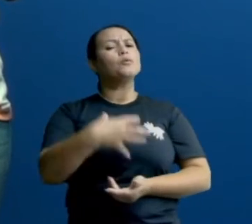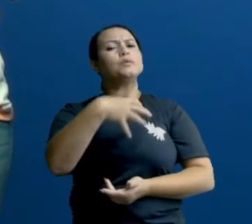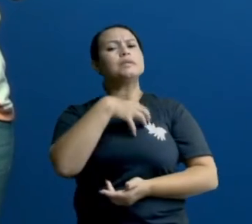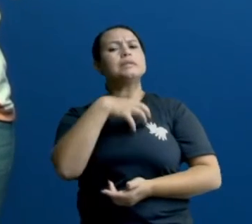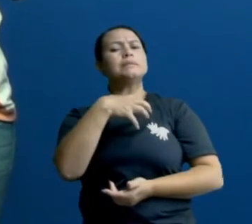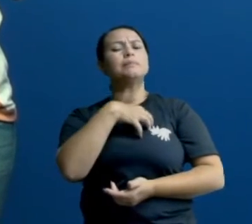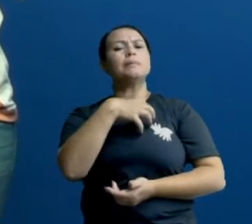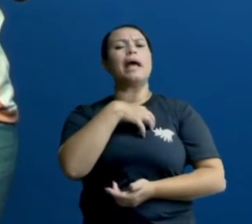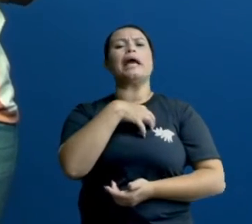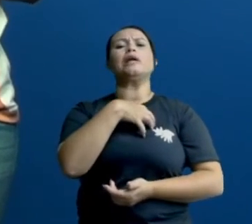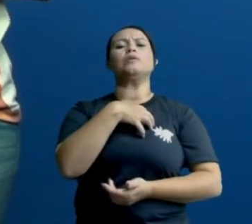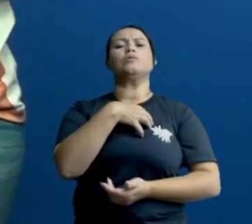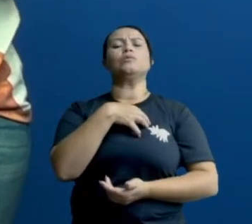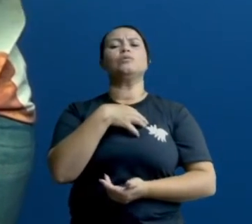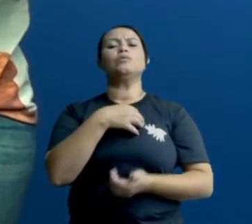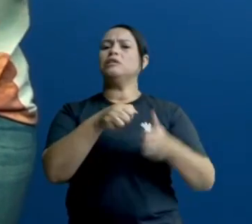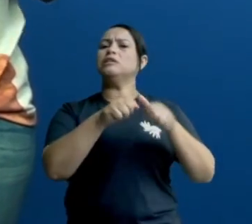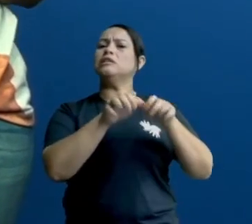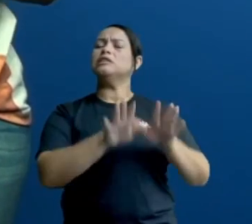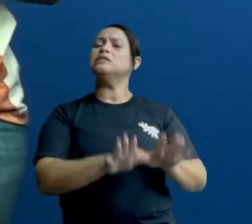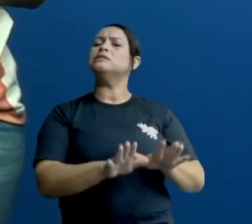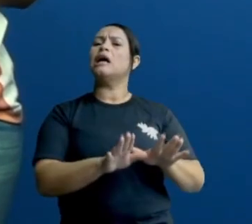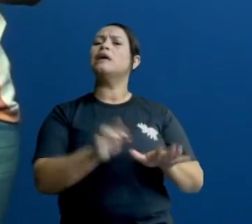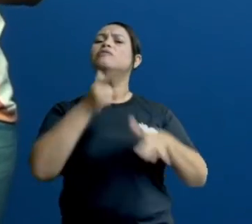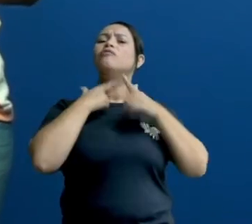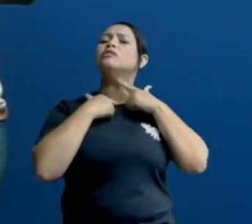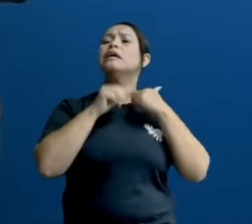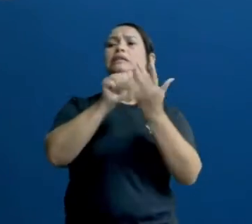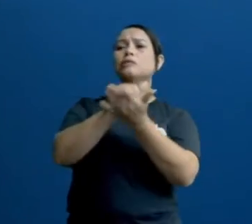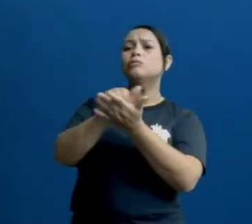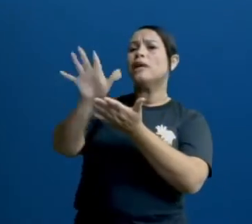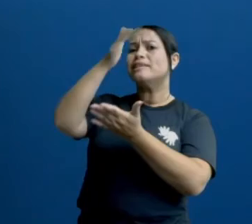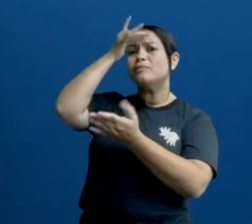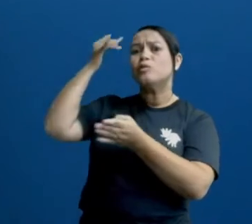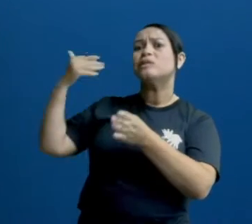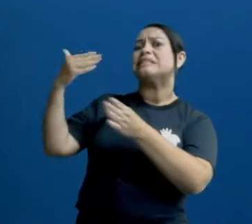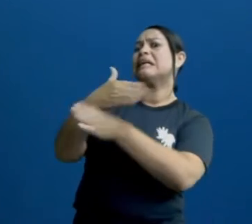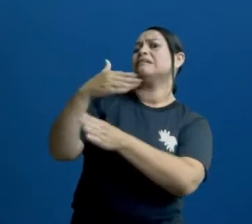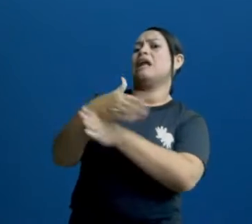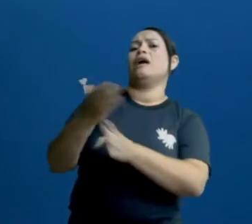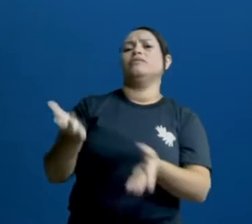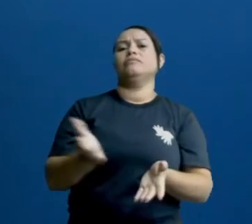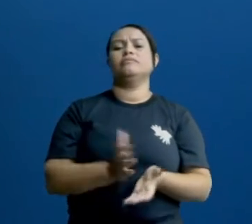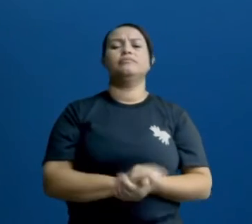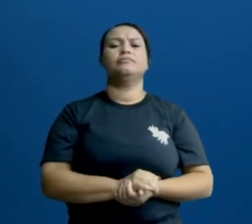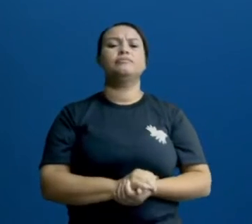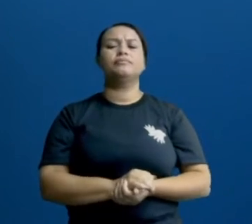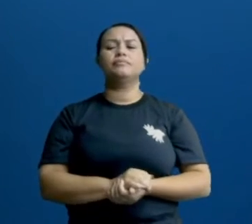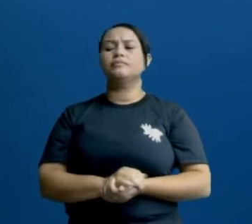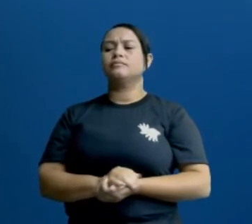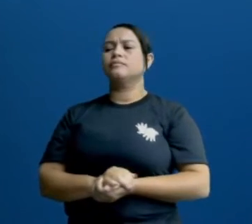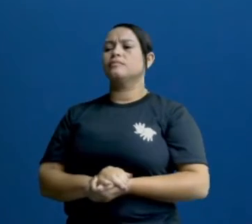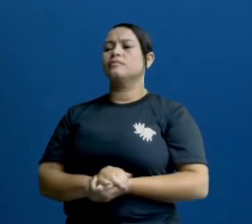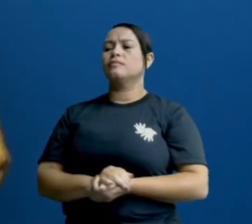sentimento de pertencimento, querendo expulsar os invasores, os holandeses.